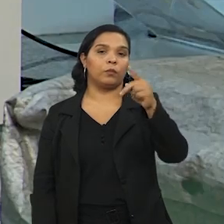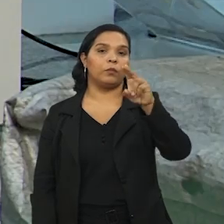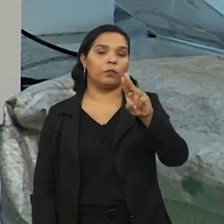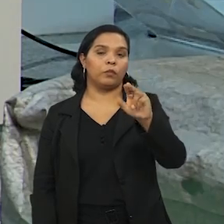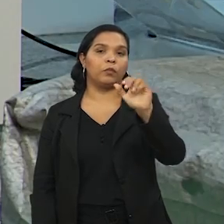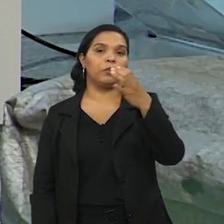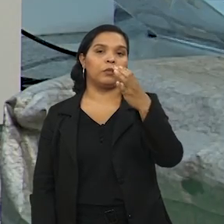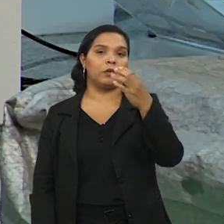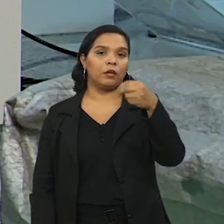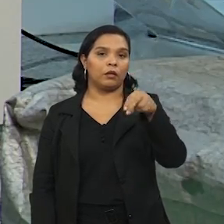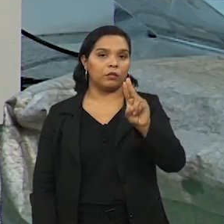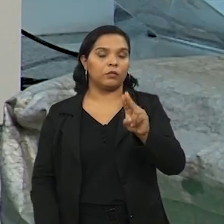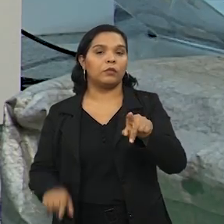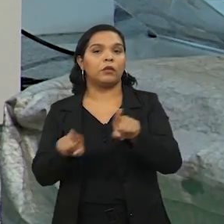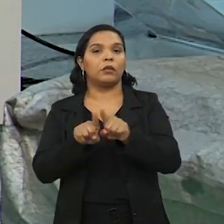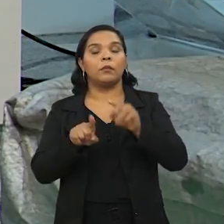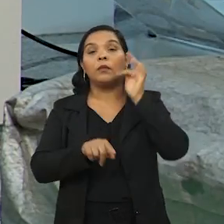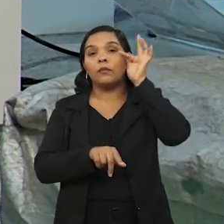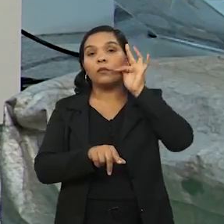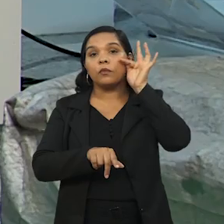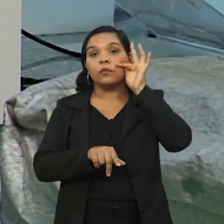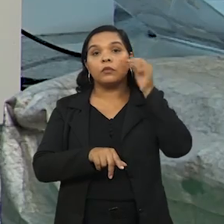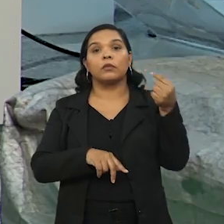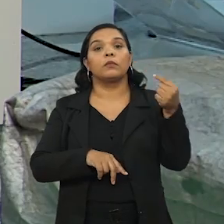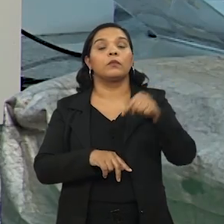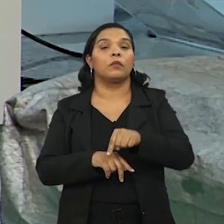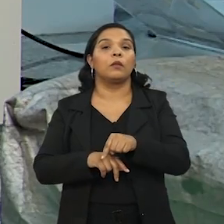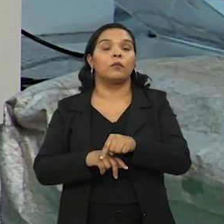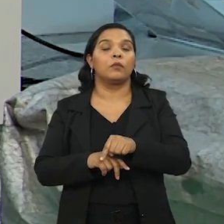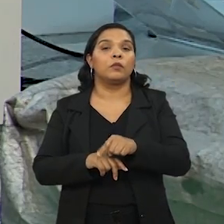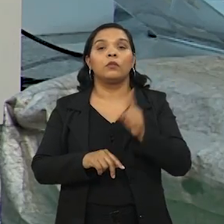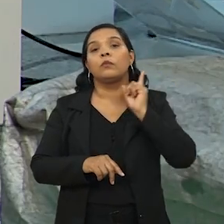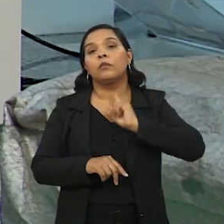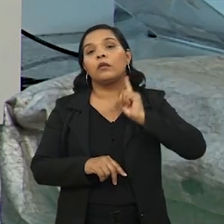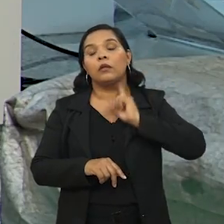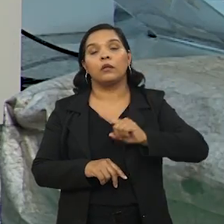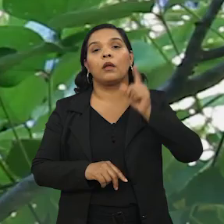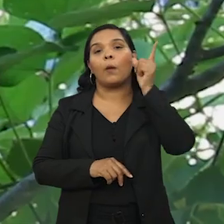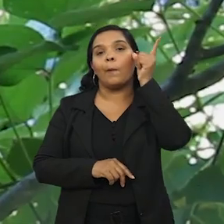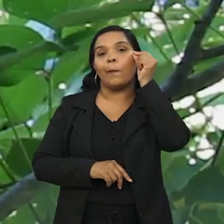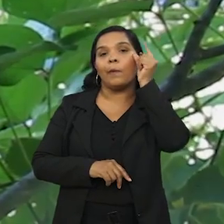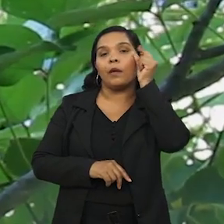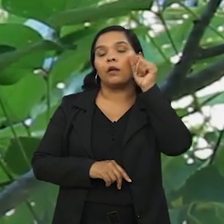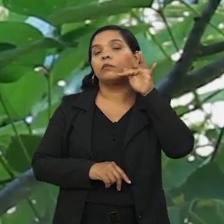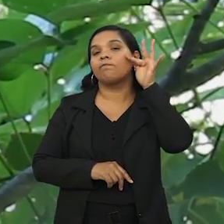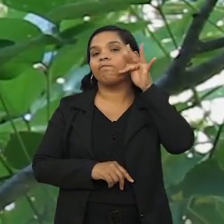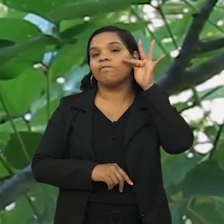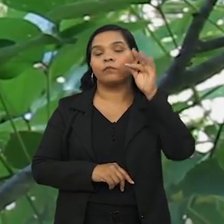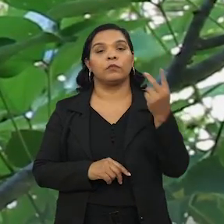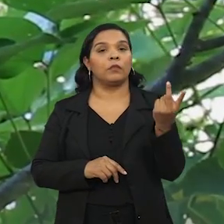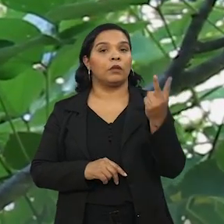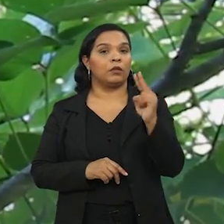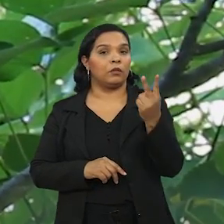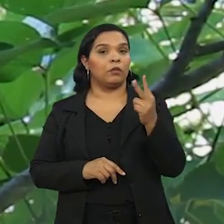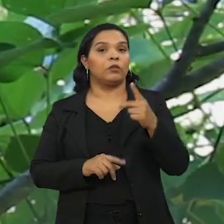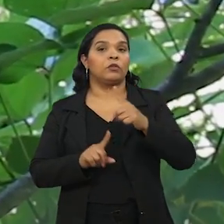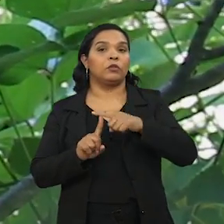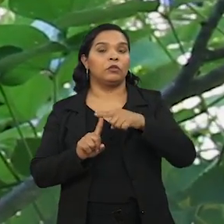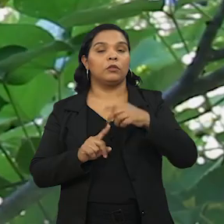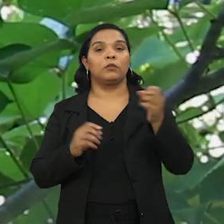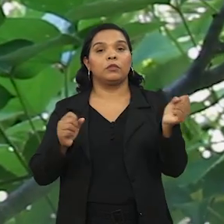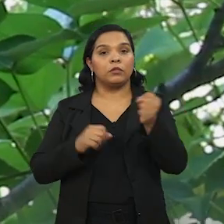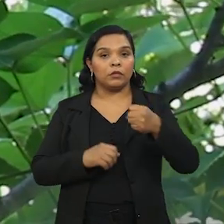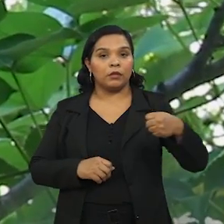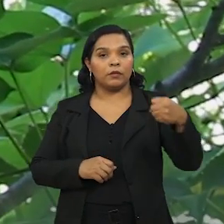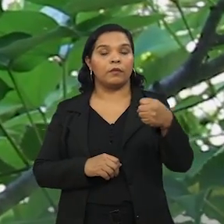e também o fruto de onde eu vim, né, que é do Cerrado Mineiro, que é o maracujá do mato. Então a gente tem esses 2 tipos